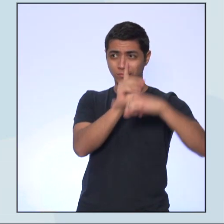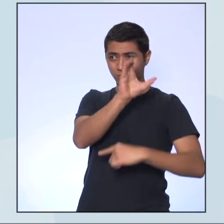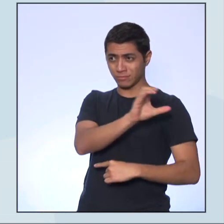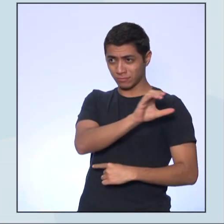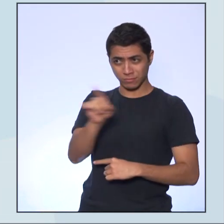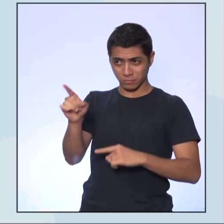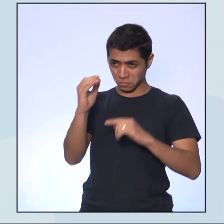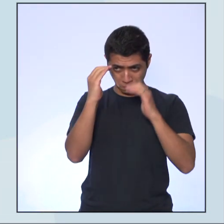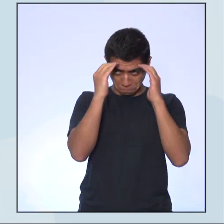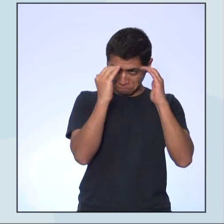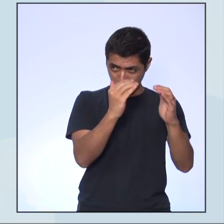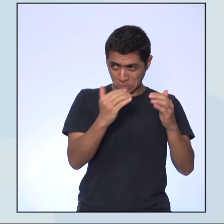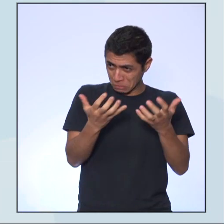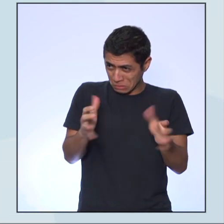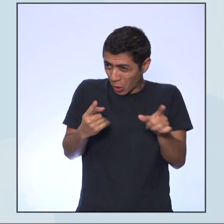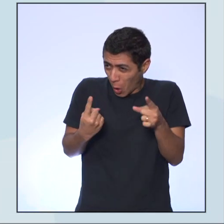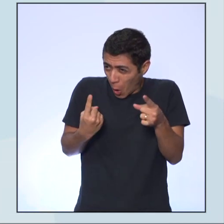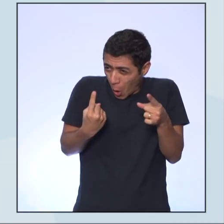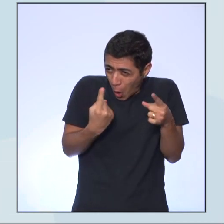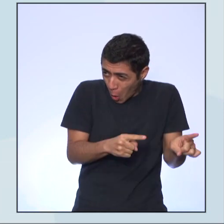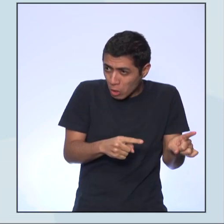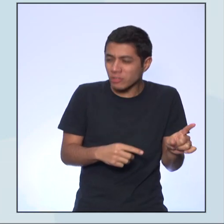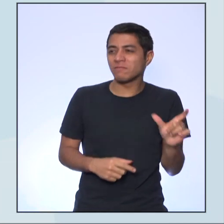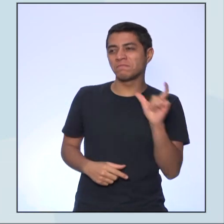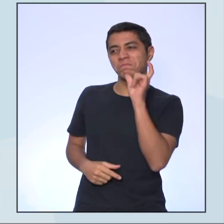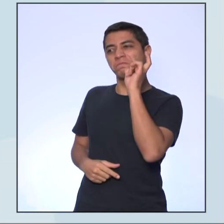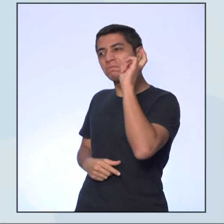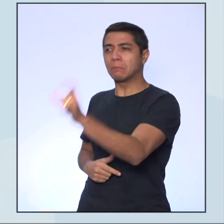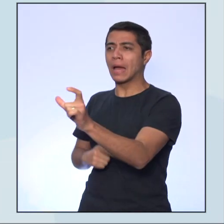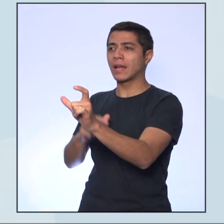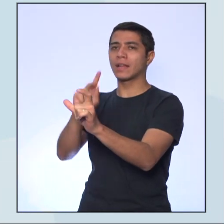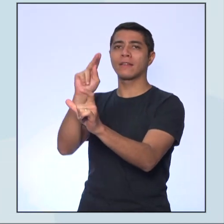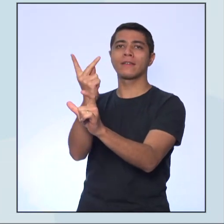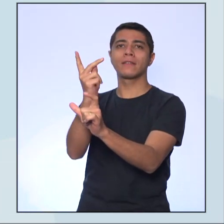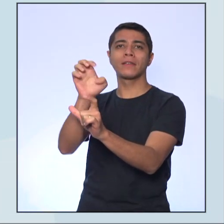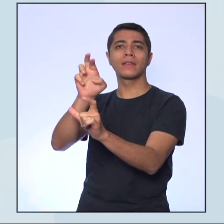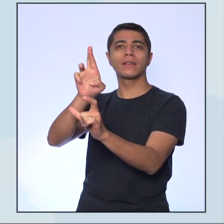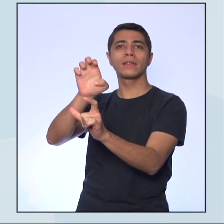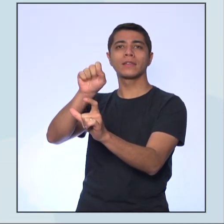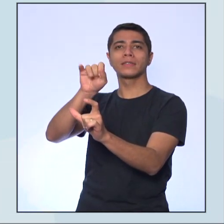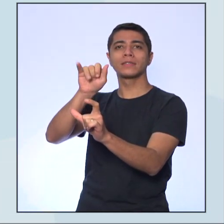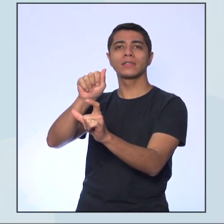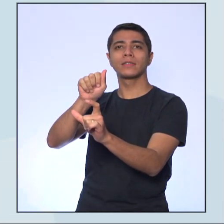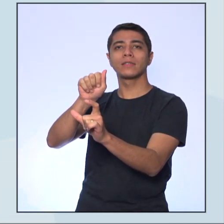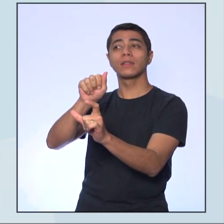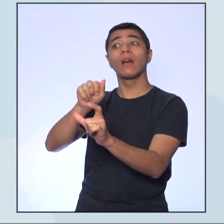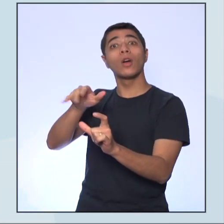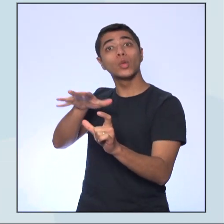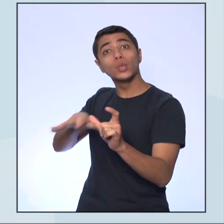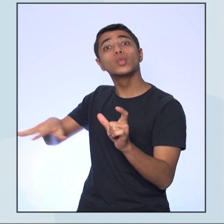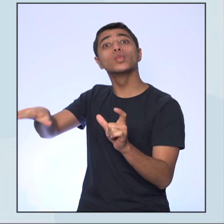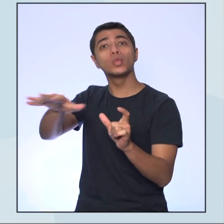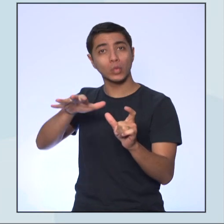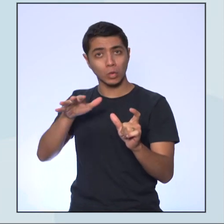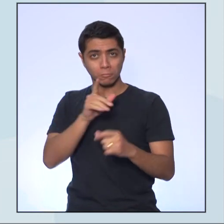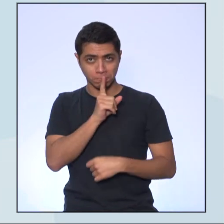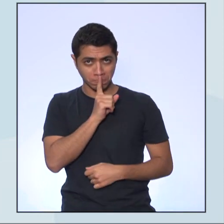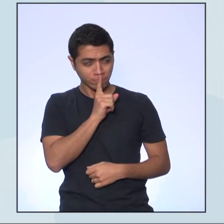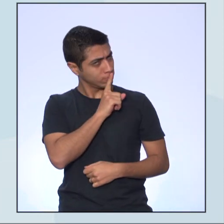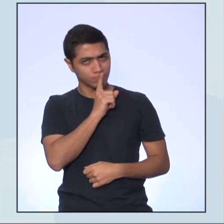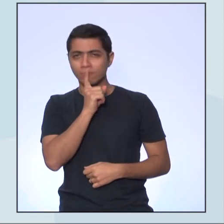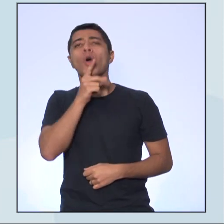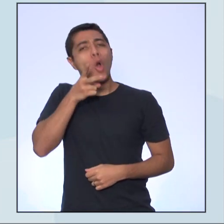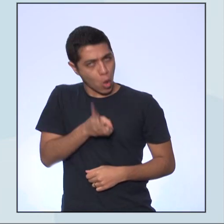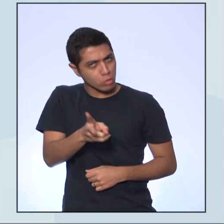da Igreja Católica ou intelectuais da época e do século XIV deixaram de criticar a venda de indulgências e relíquias,